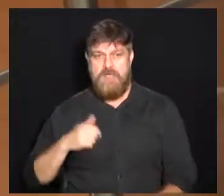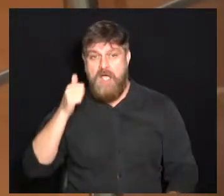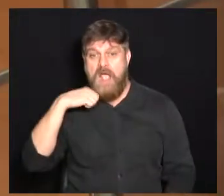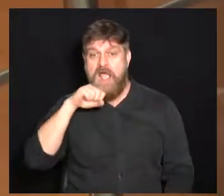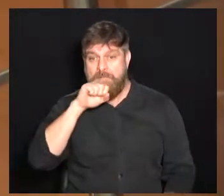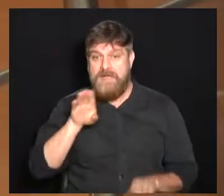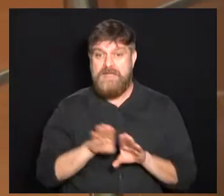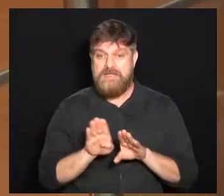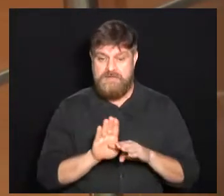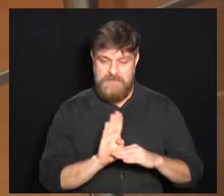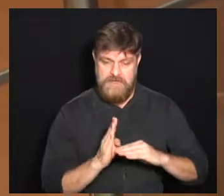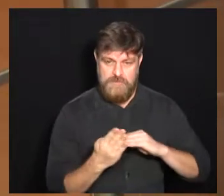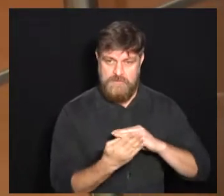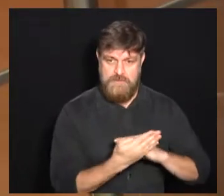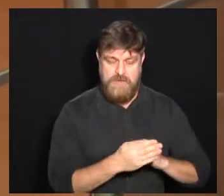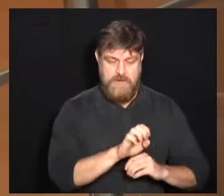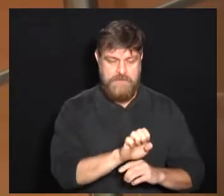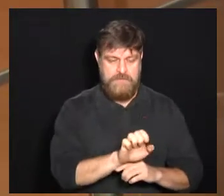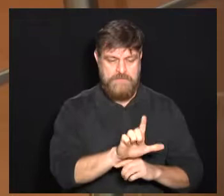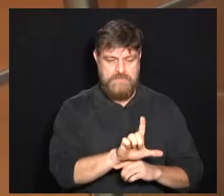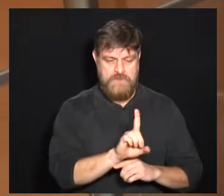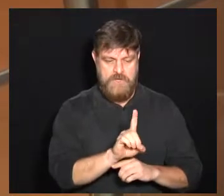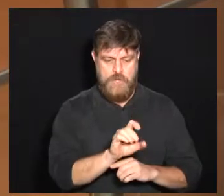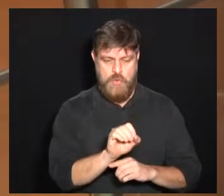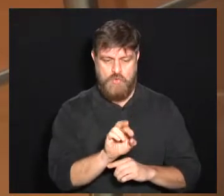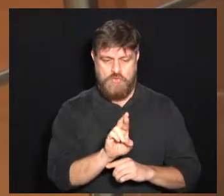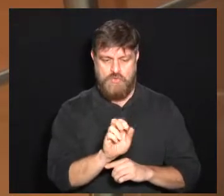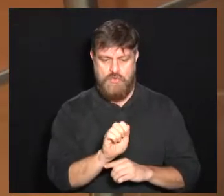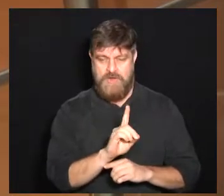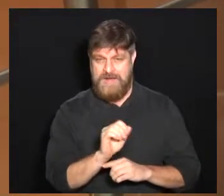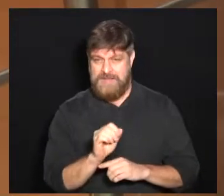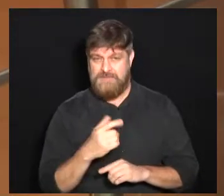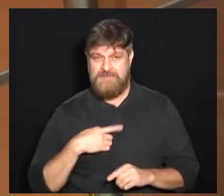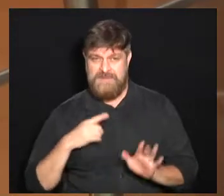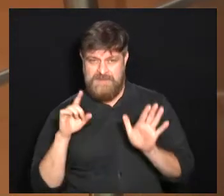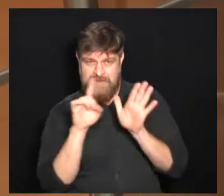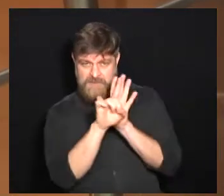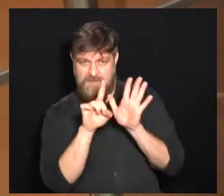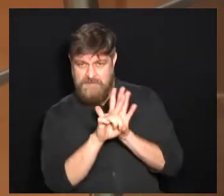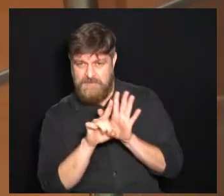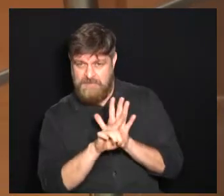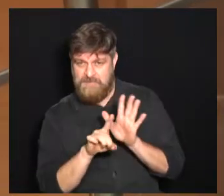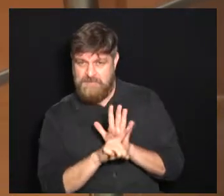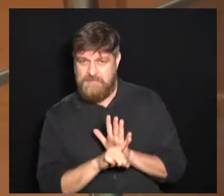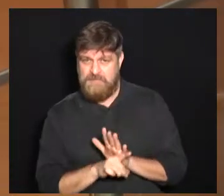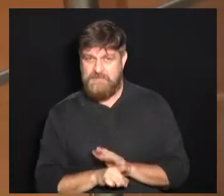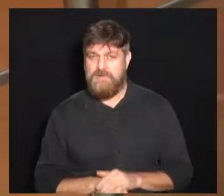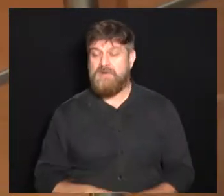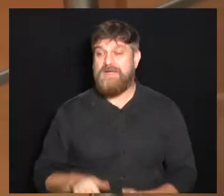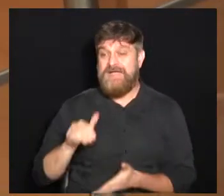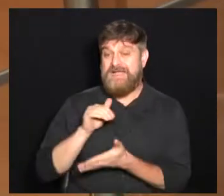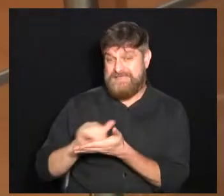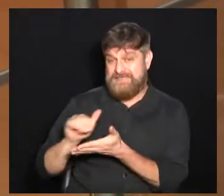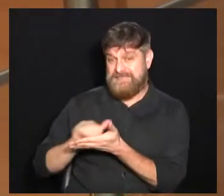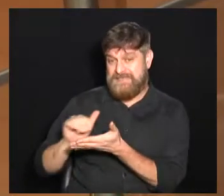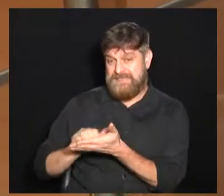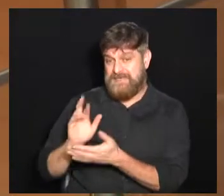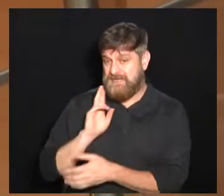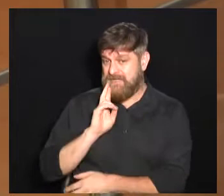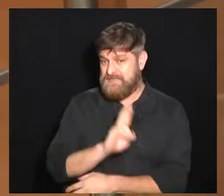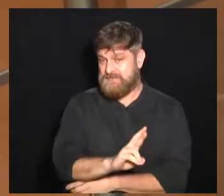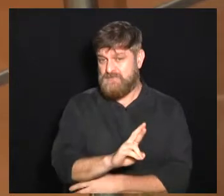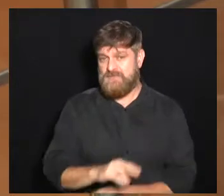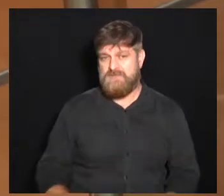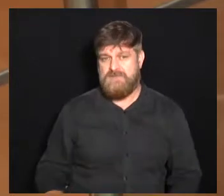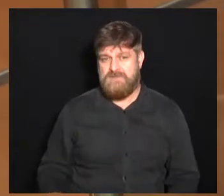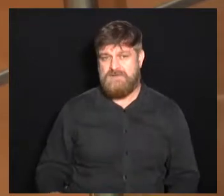também assinaram. As minhas perguntas, eu formulei algumas para a senhora, tá? Para a senhora poder responder, porque o nosso,